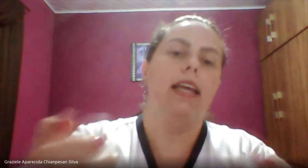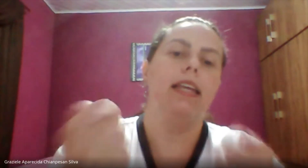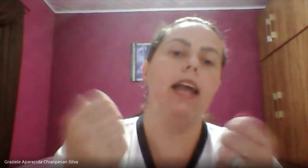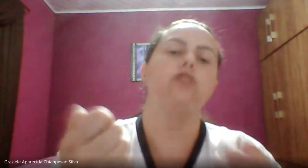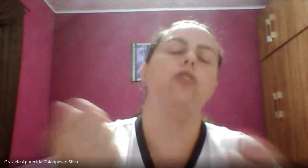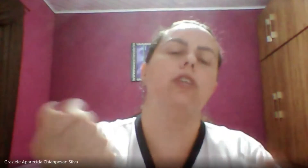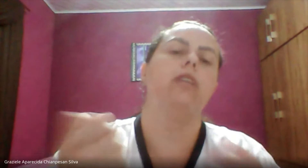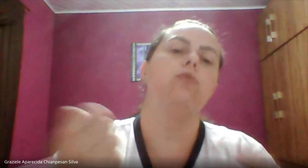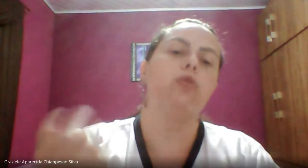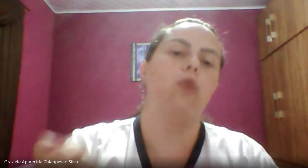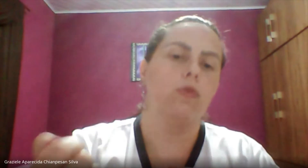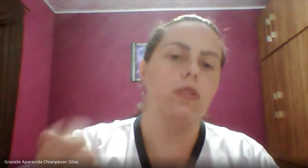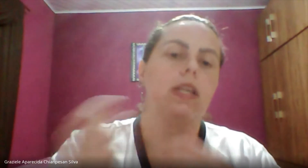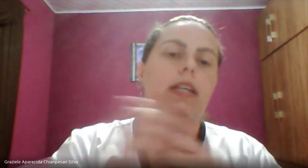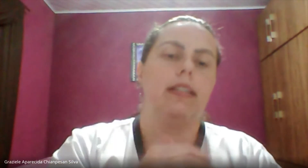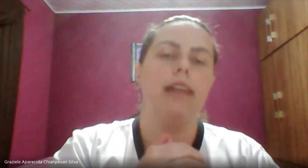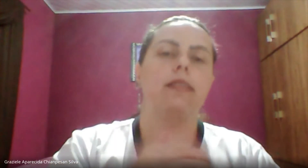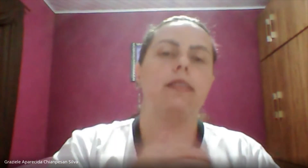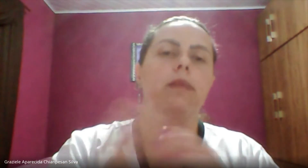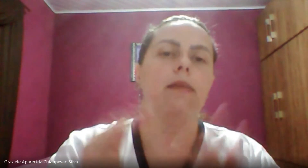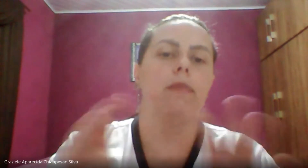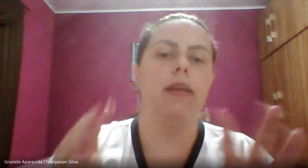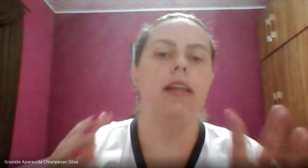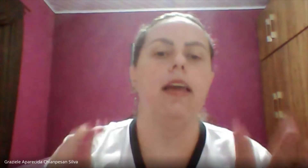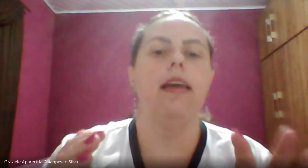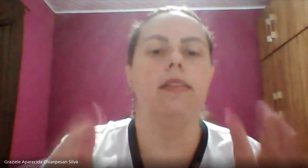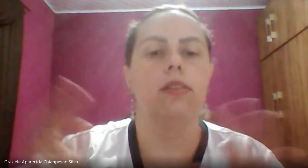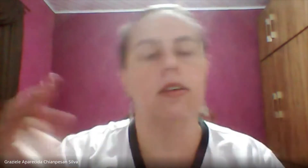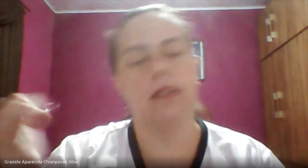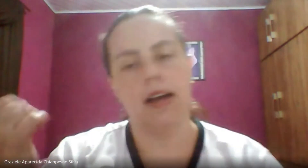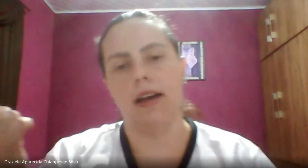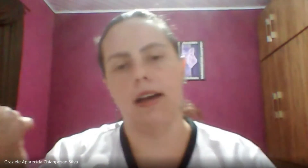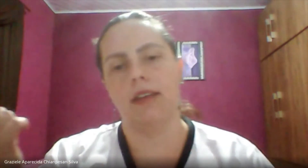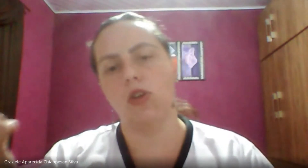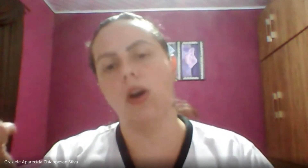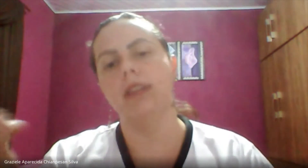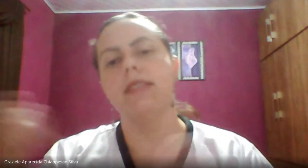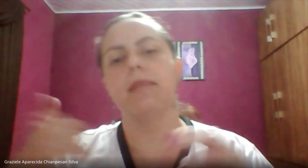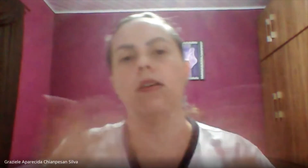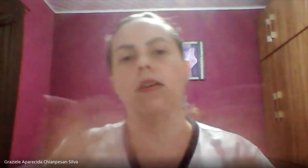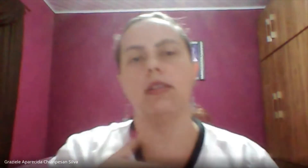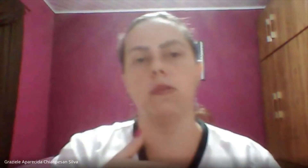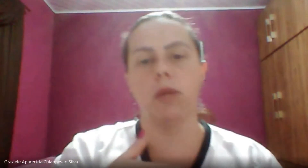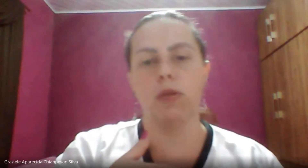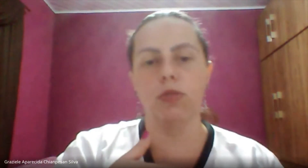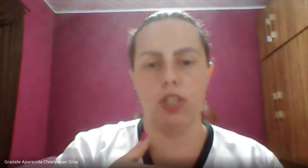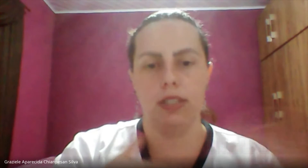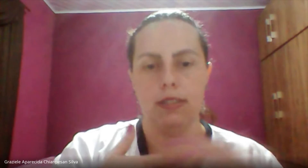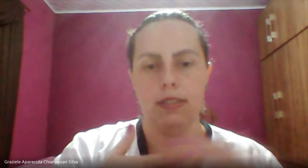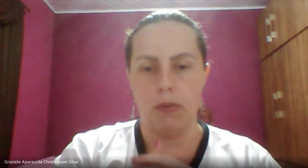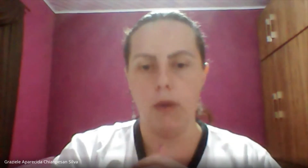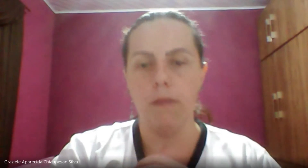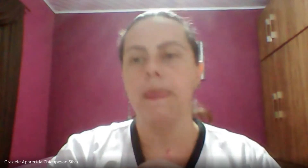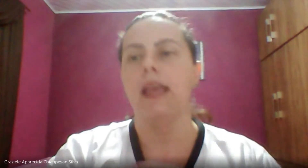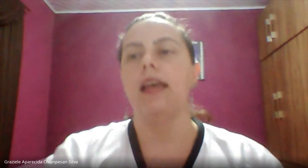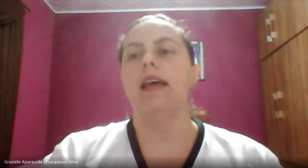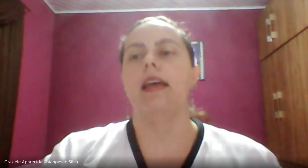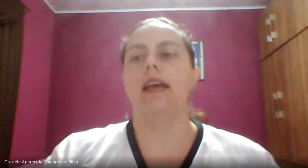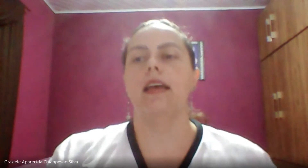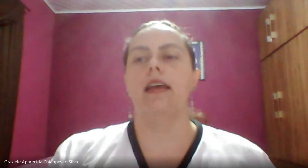dele e acionem os sons, tá? Então, ele é das cordas, mas de cordas percutidas, tá